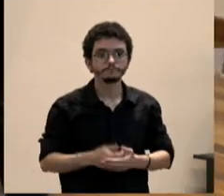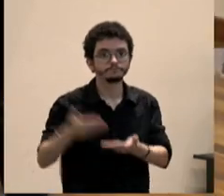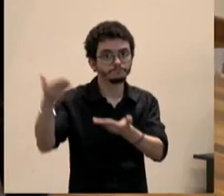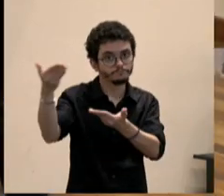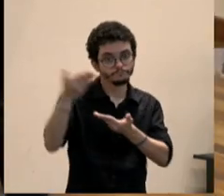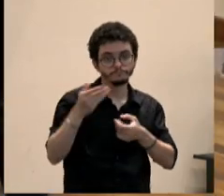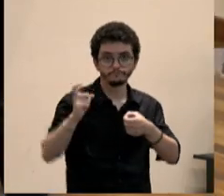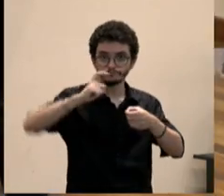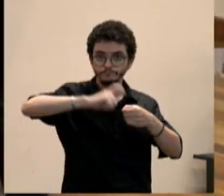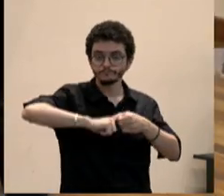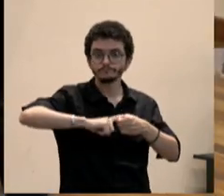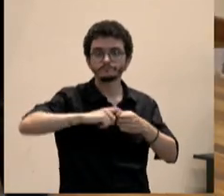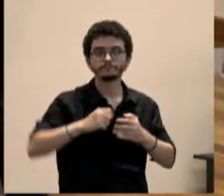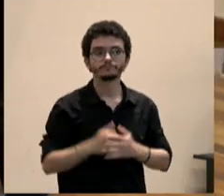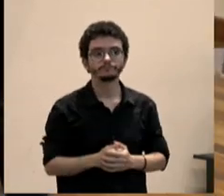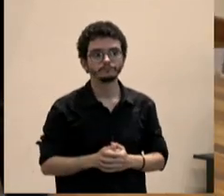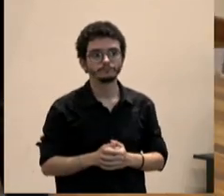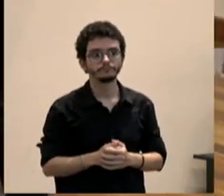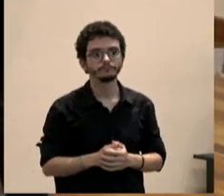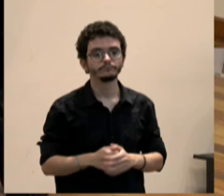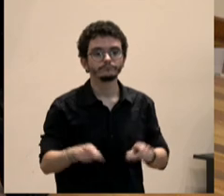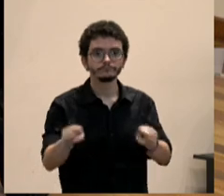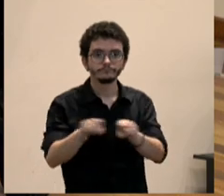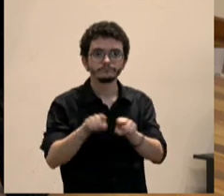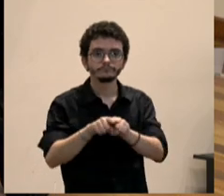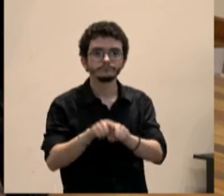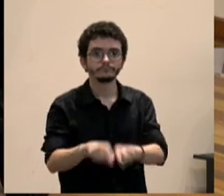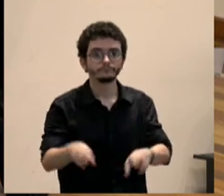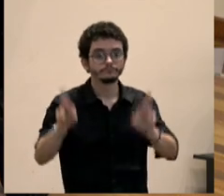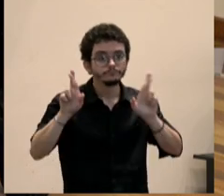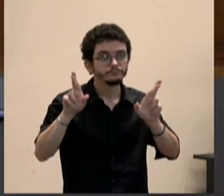o retorno, né? E desejando, então,